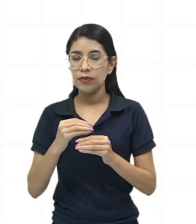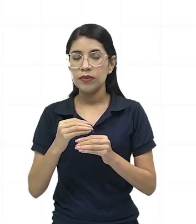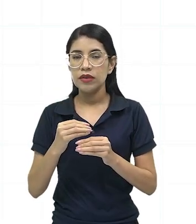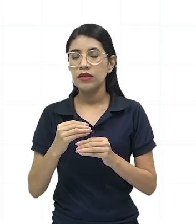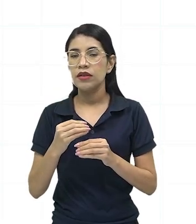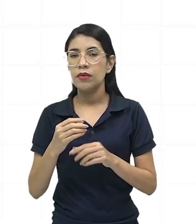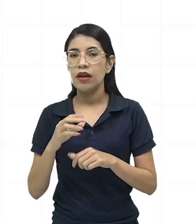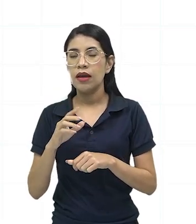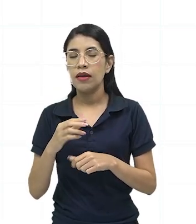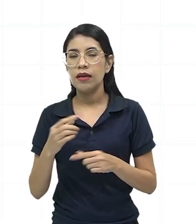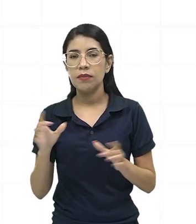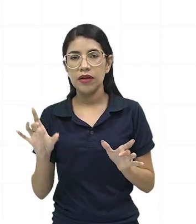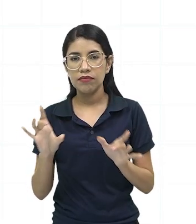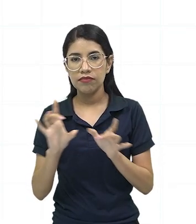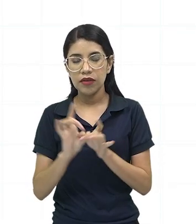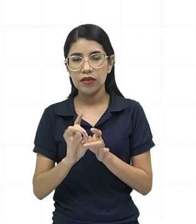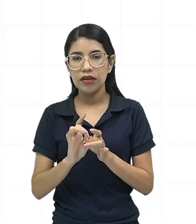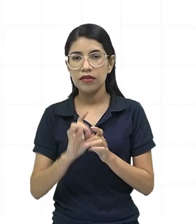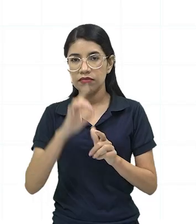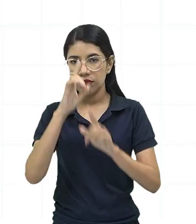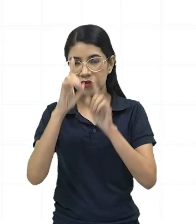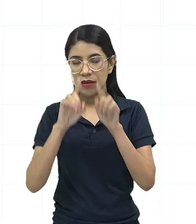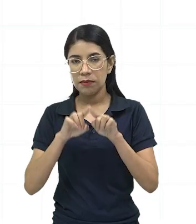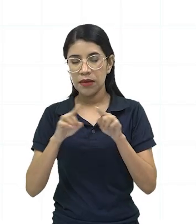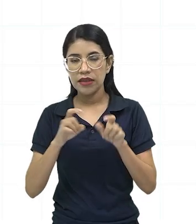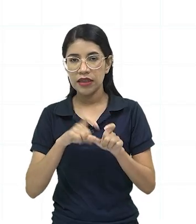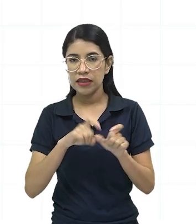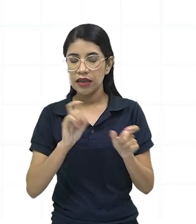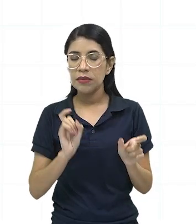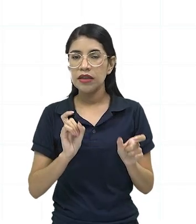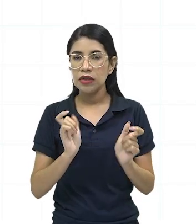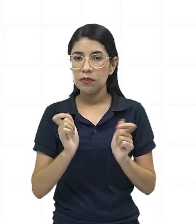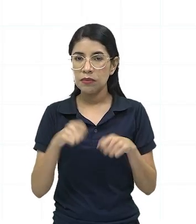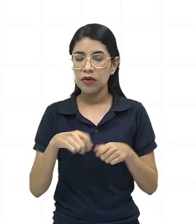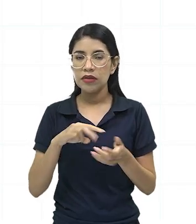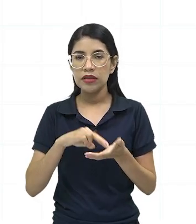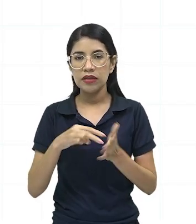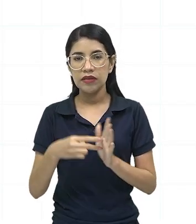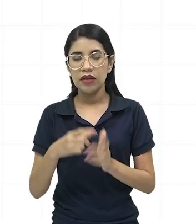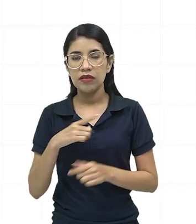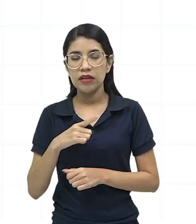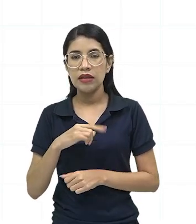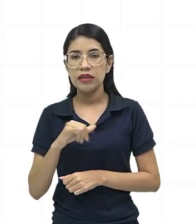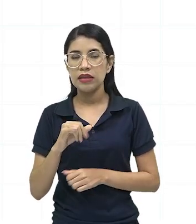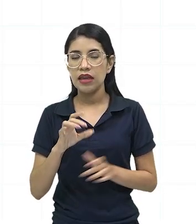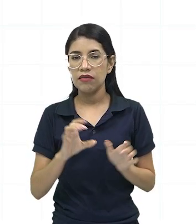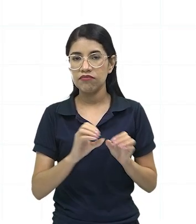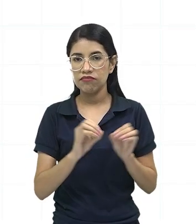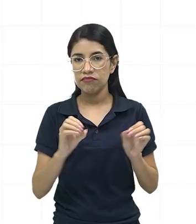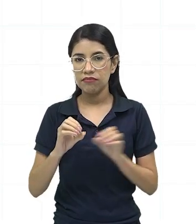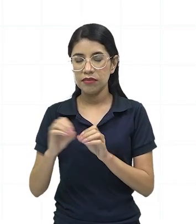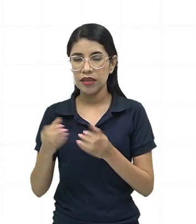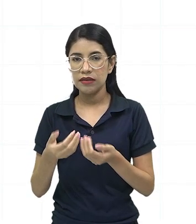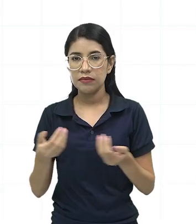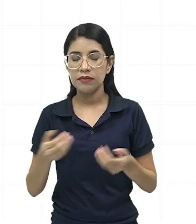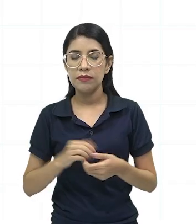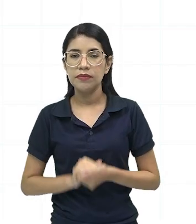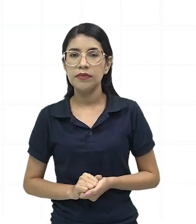estabelecer essa relação entre essas duas ideias, mas elas são independentes, elas conseguem ter sentido de forma independente. Já nas